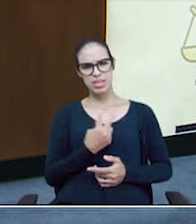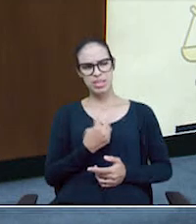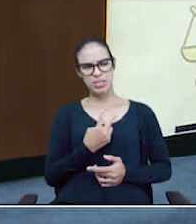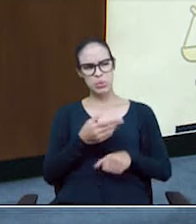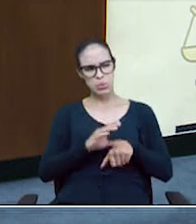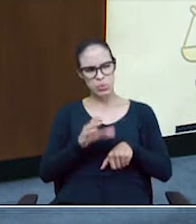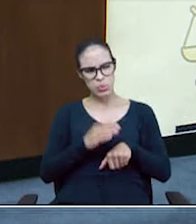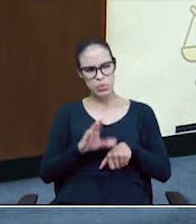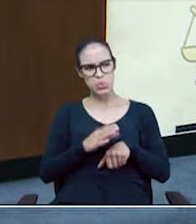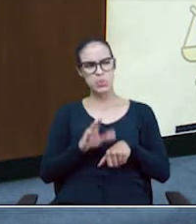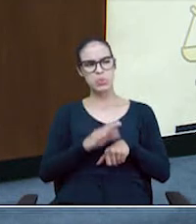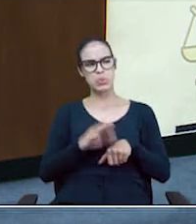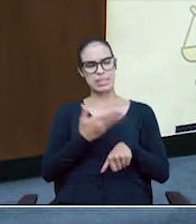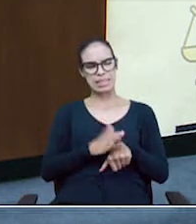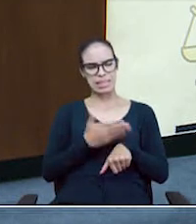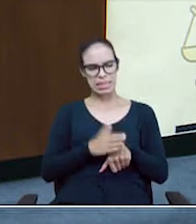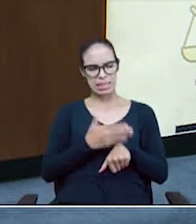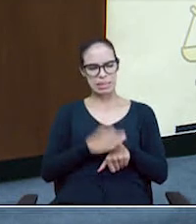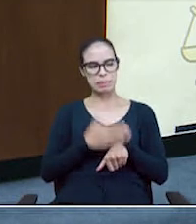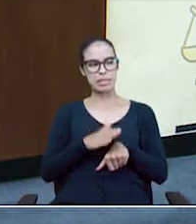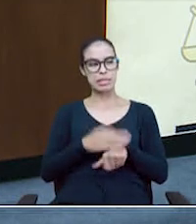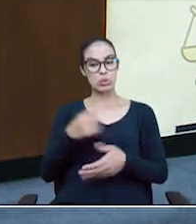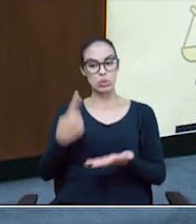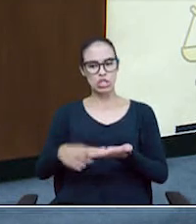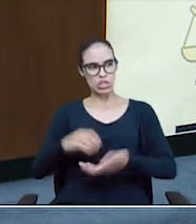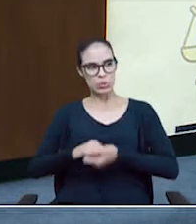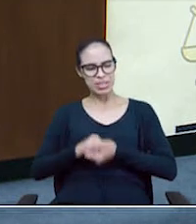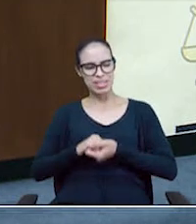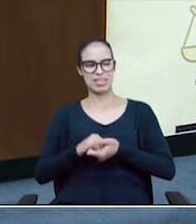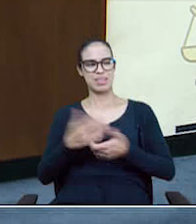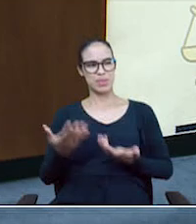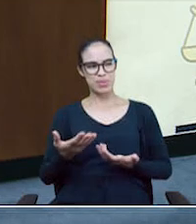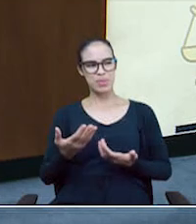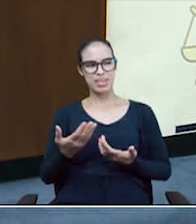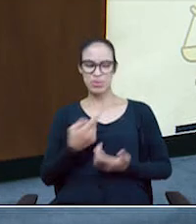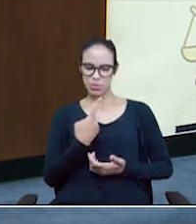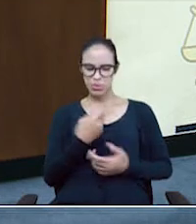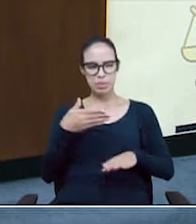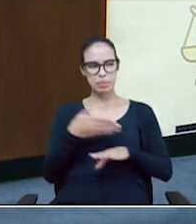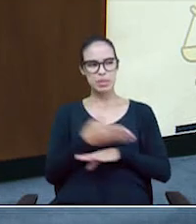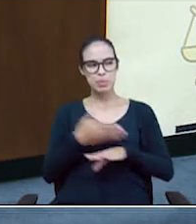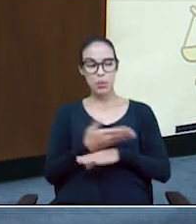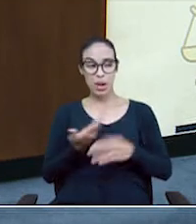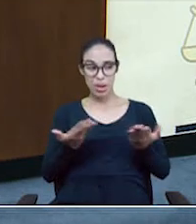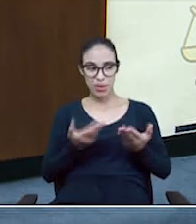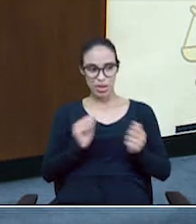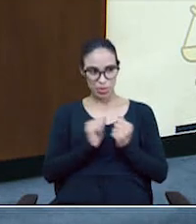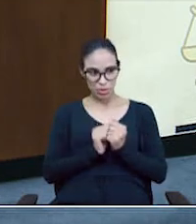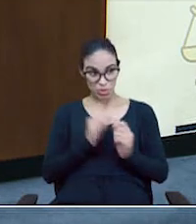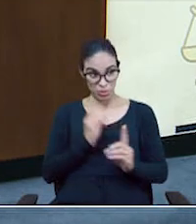conciliação, né, na MATE. Então, para mim, é um momento de muita alegria de ter